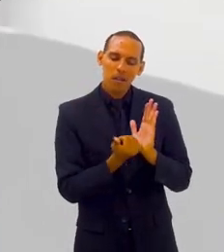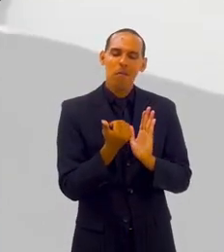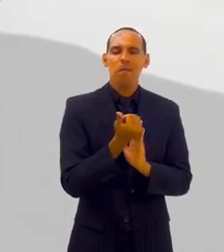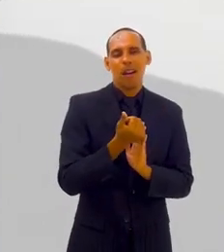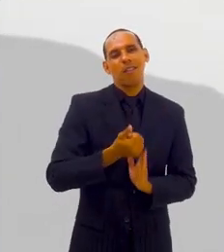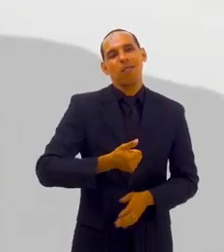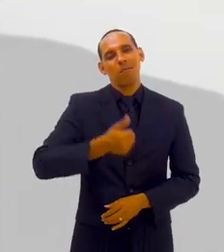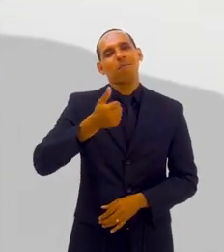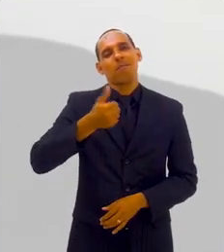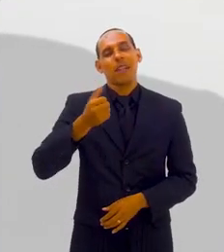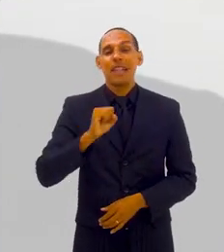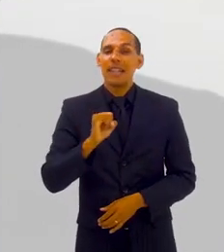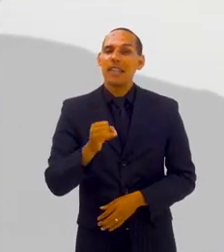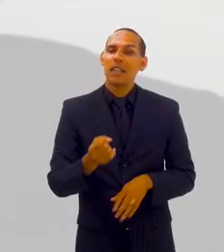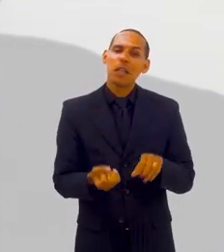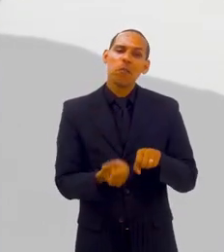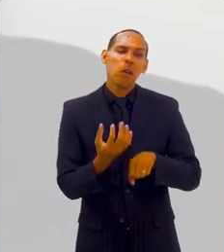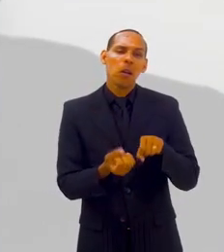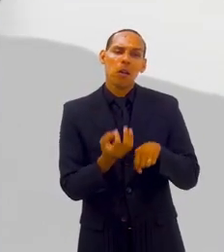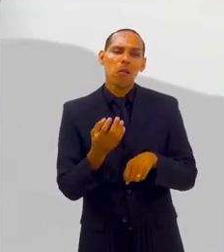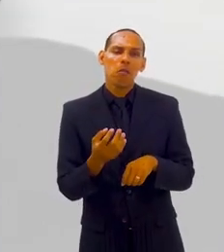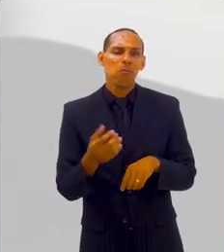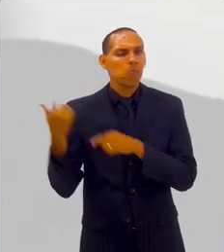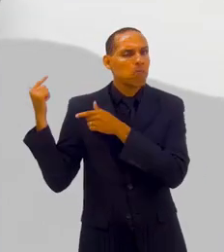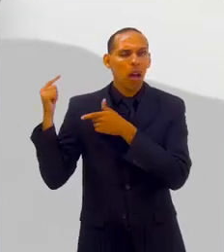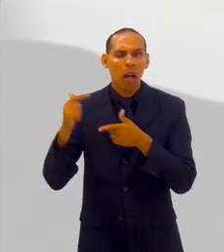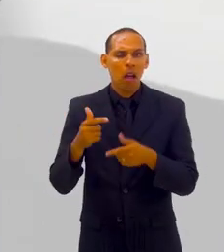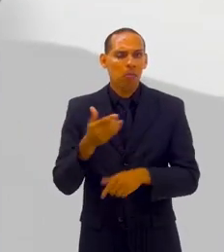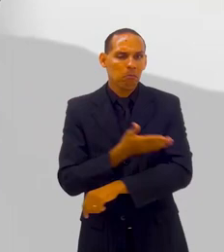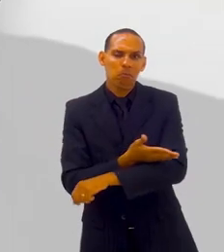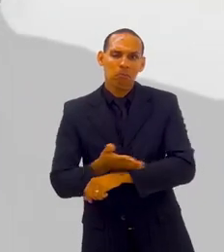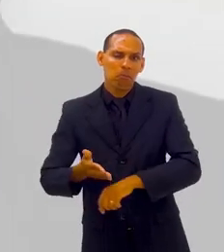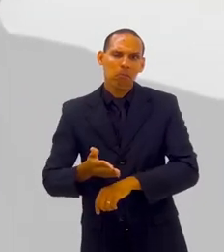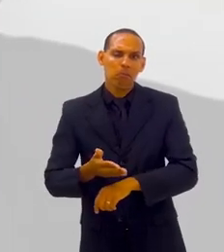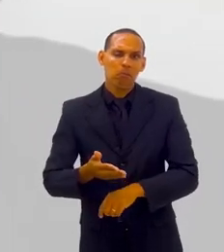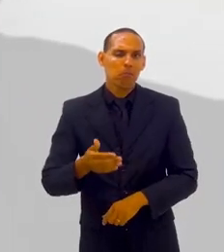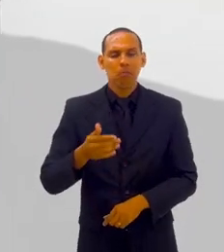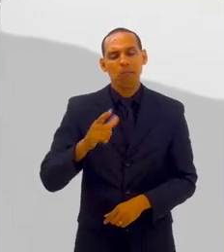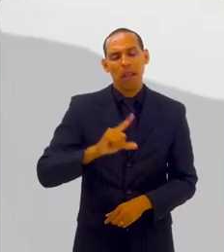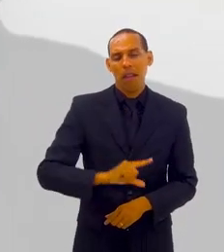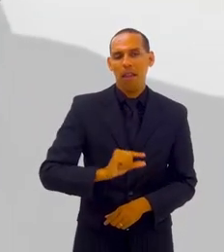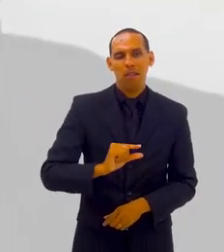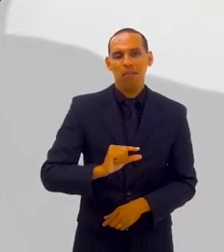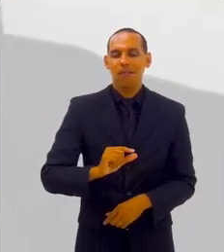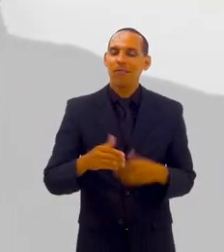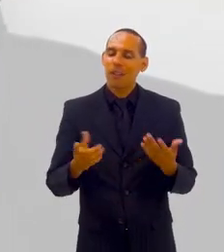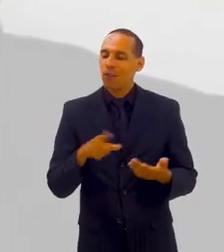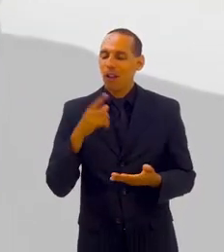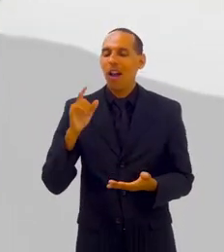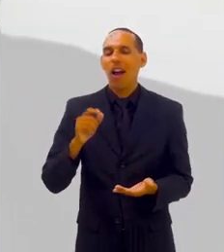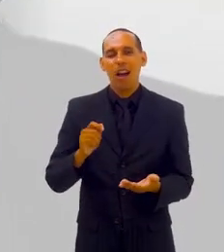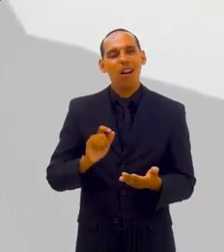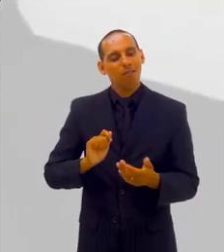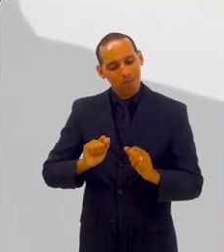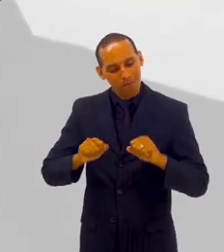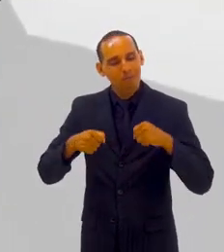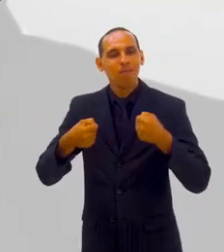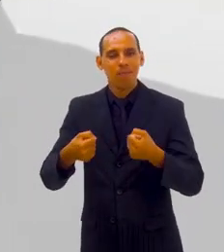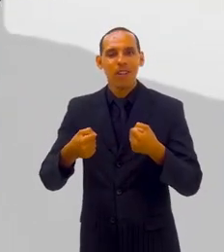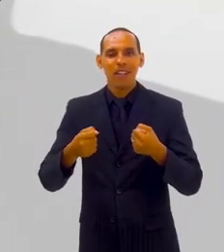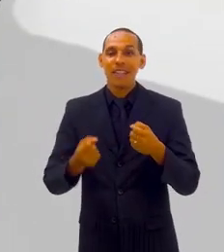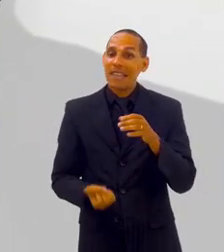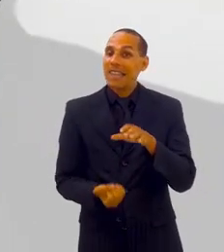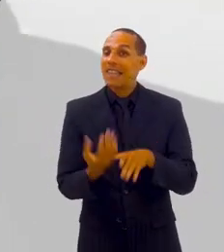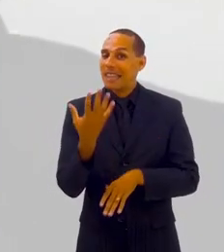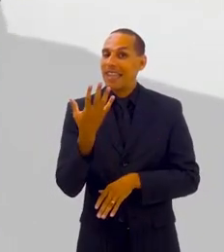do que teria se ele produzisse de uma forma convencional É nisso que a gente aposta e por isso mesmo que a gente tá tendo